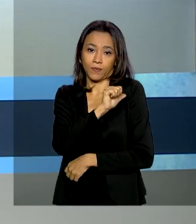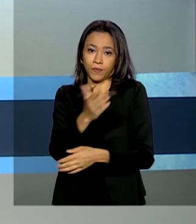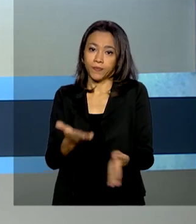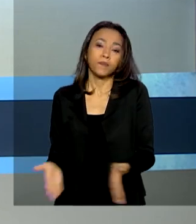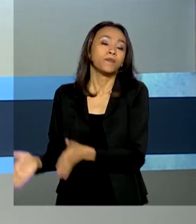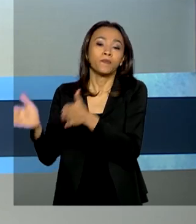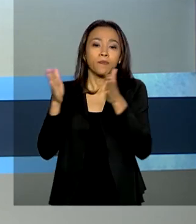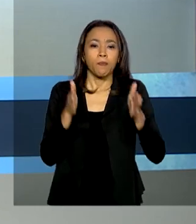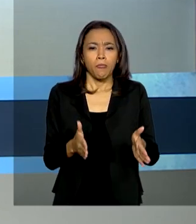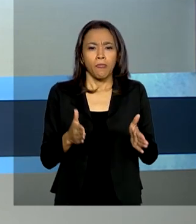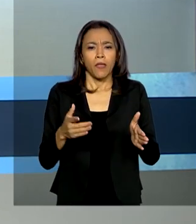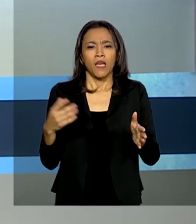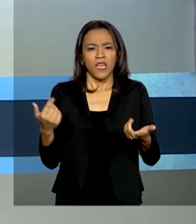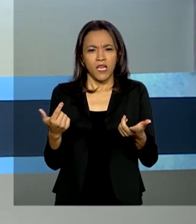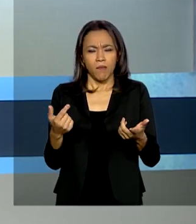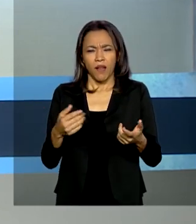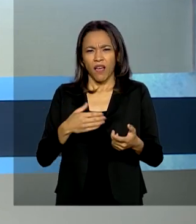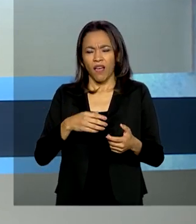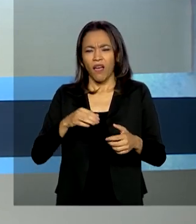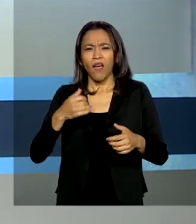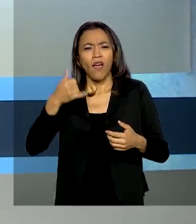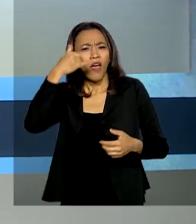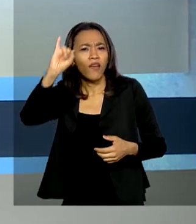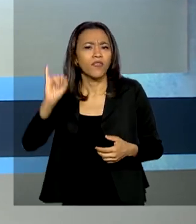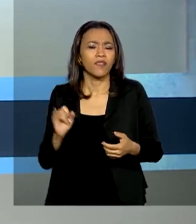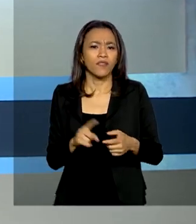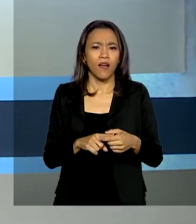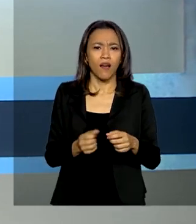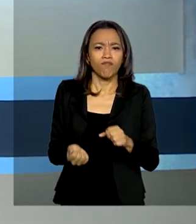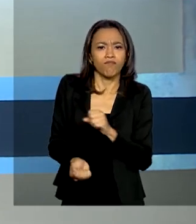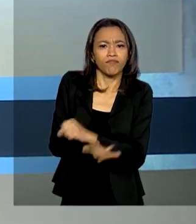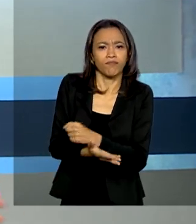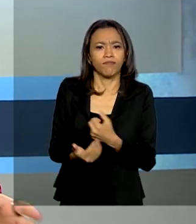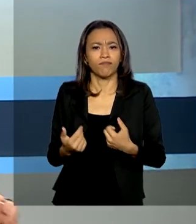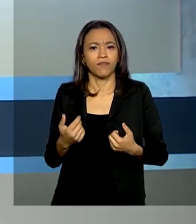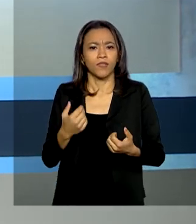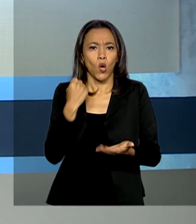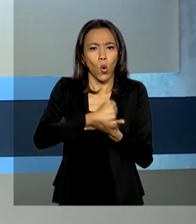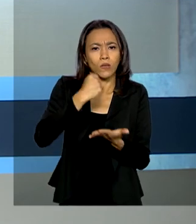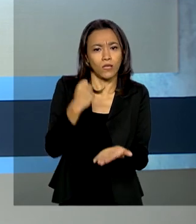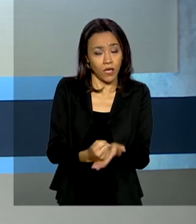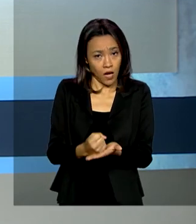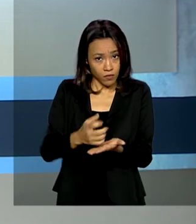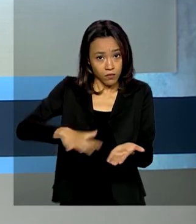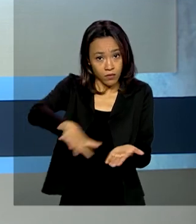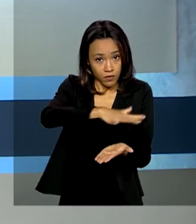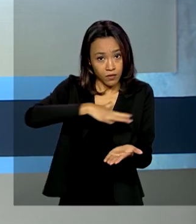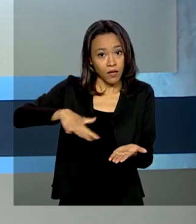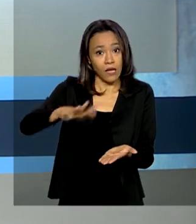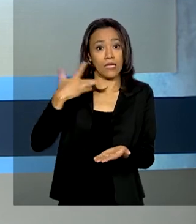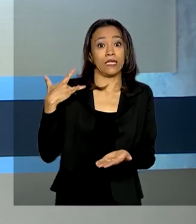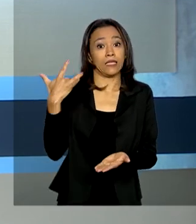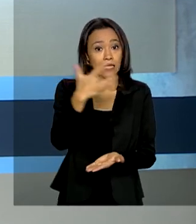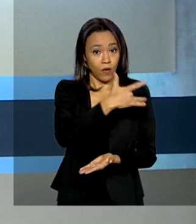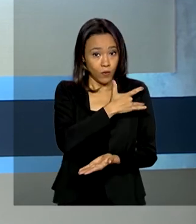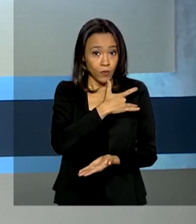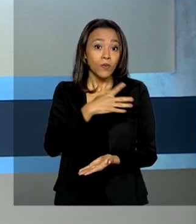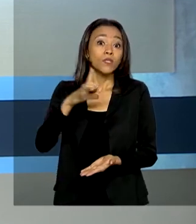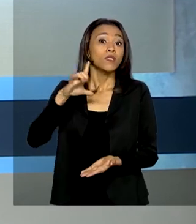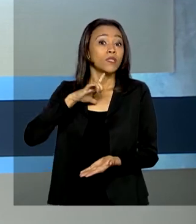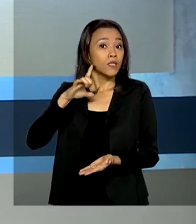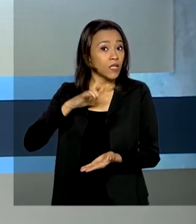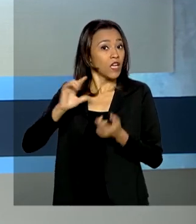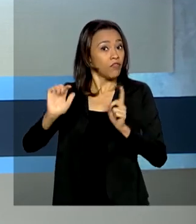e ir para combater fraudes em contratos na área de saúde em especial neste momento de pandemia teve